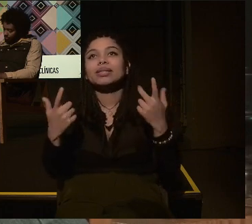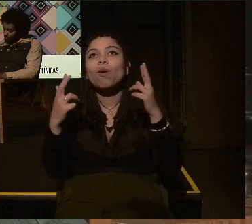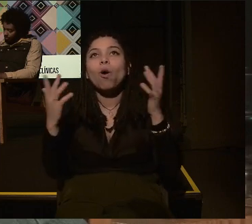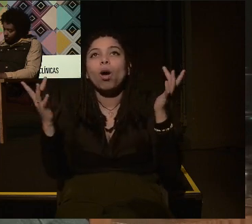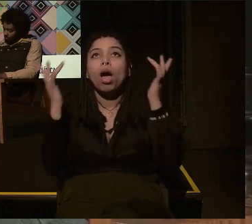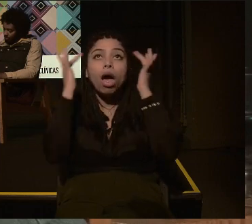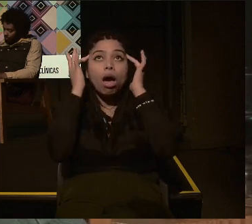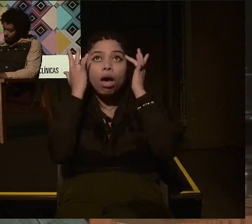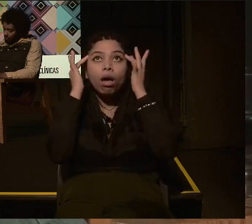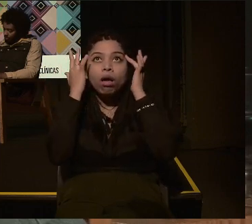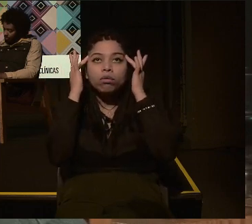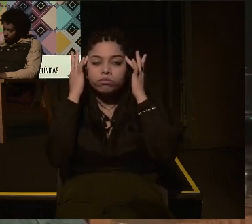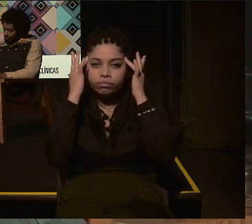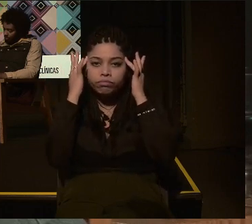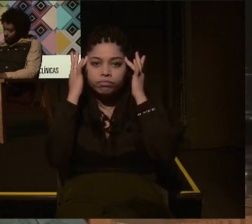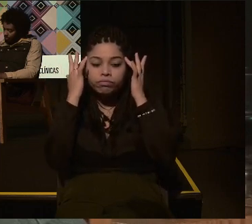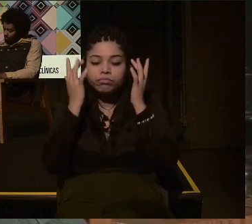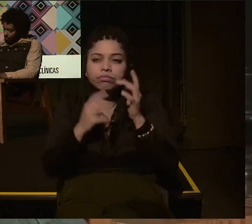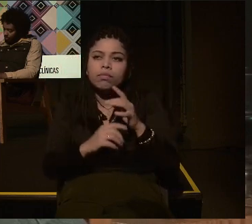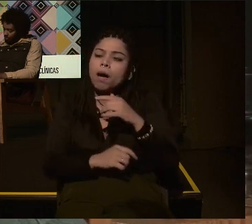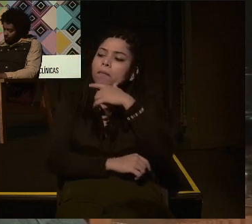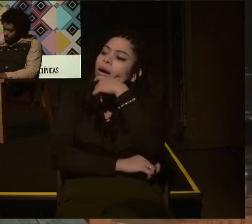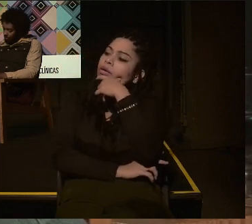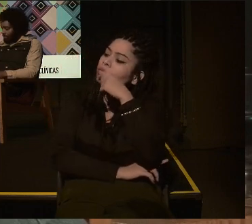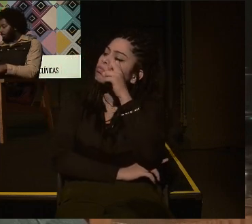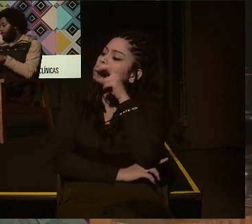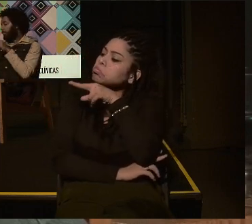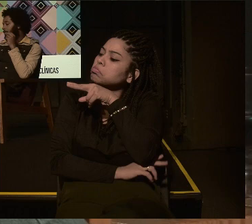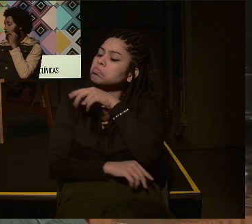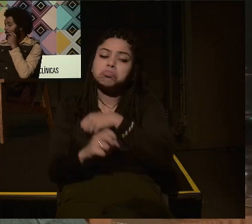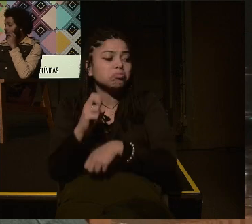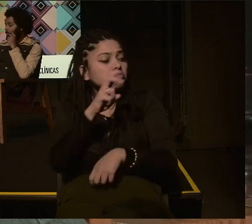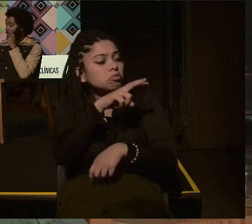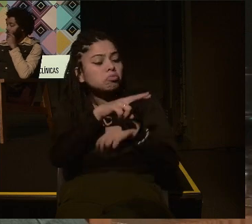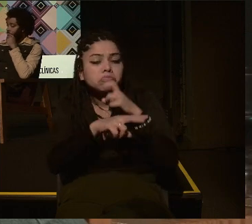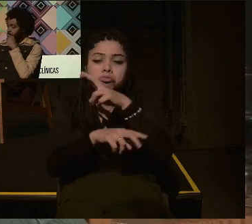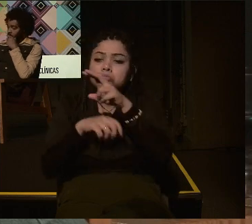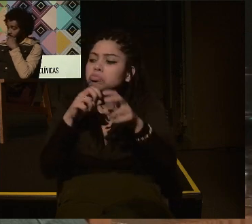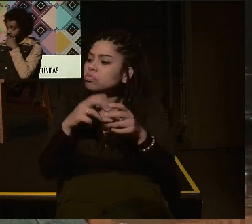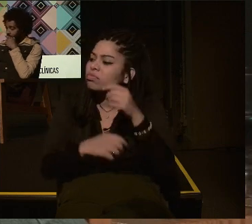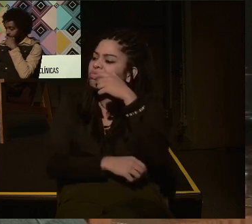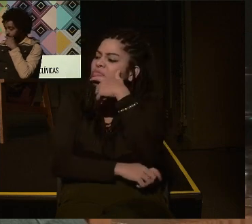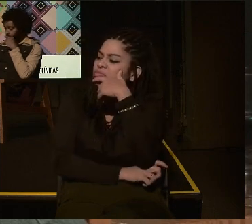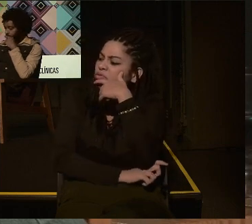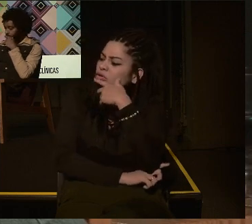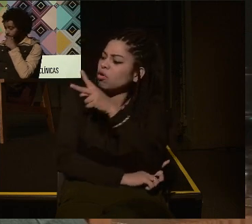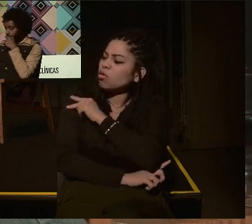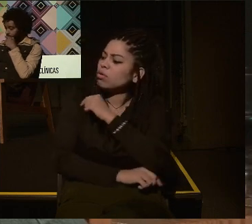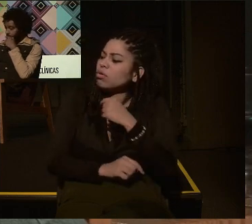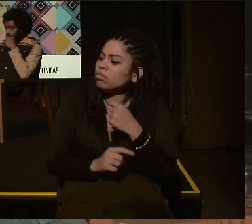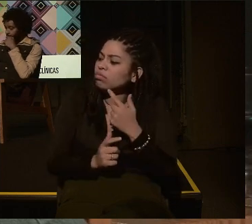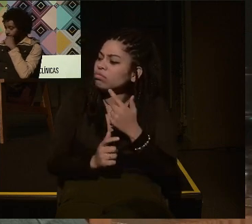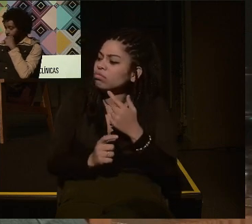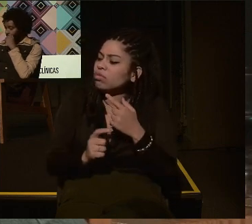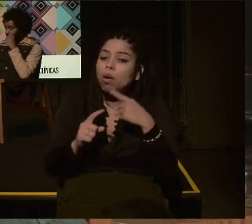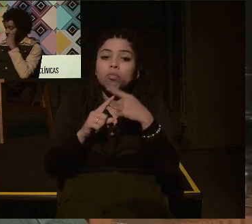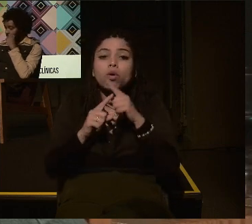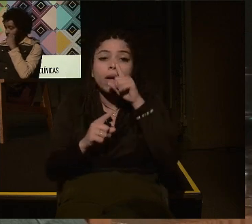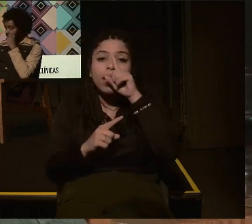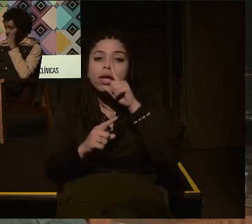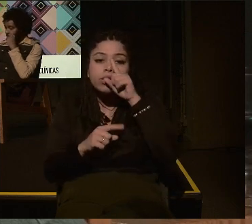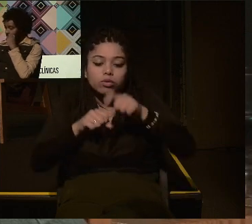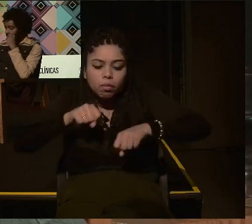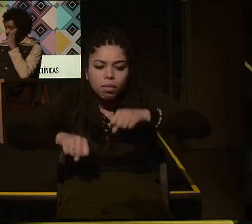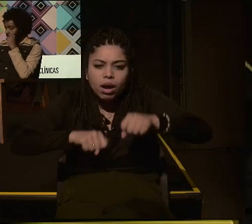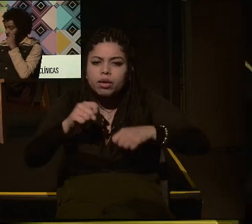ela questiona o porquê que é tão arriscado esses dois tipos de